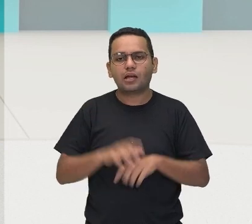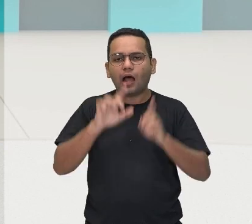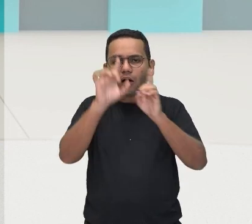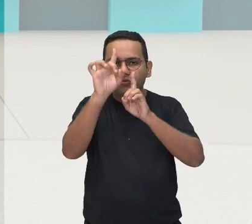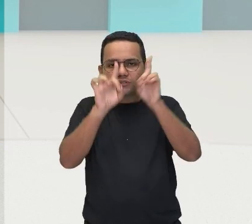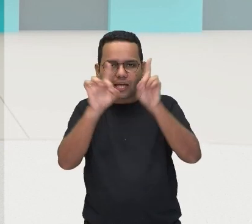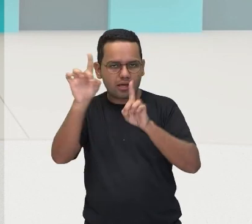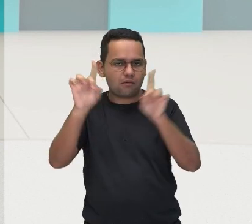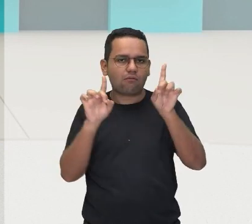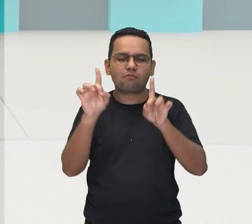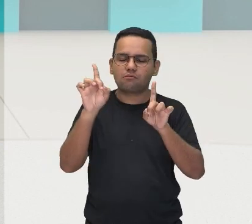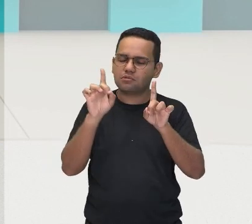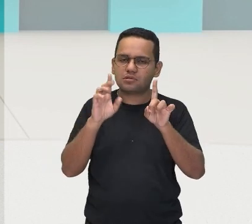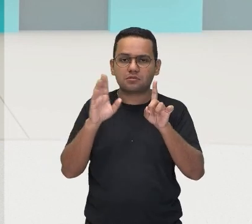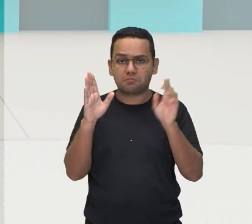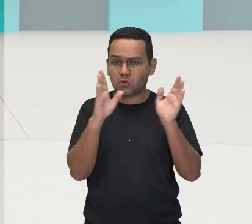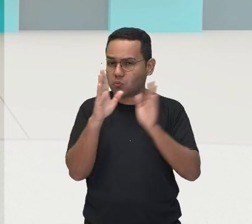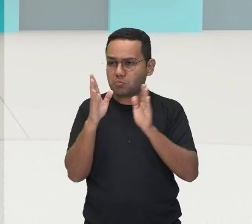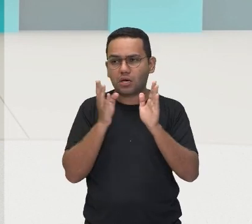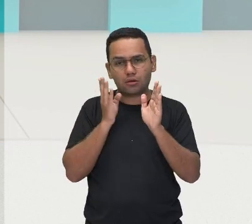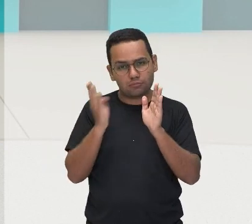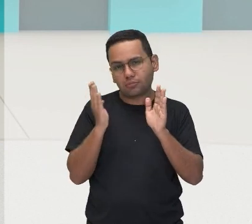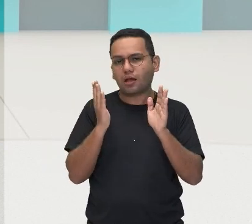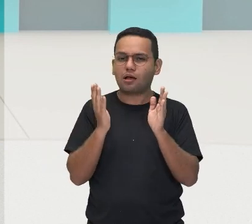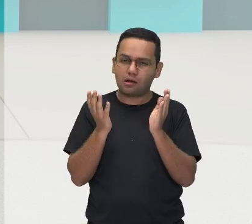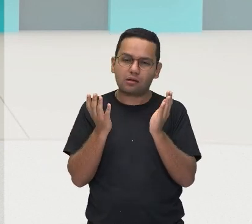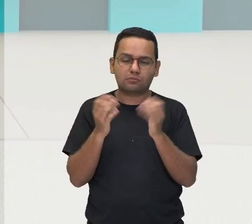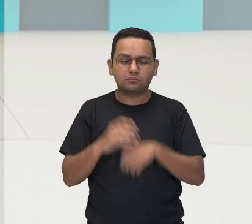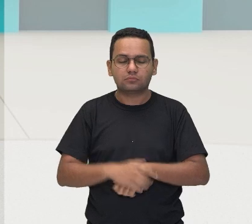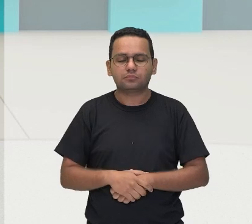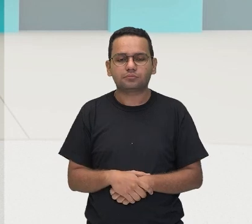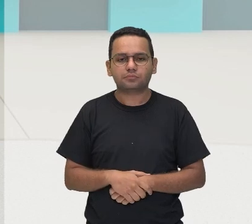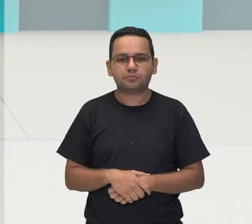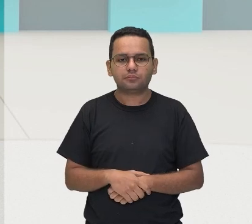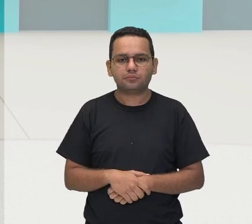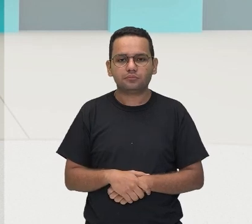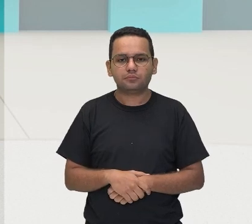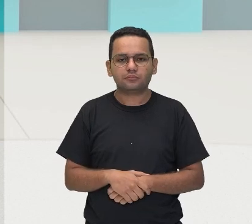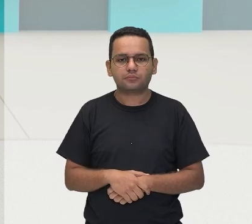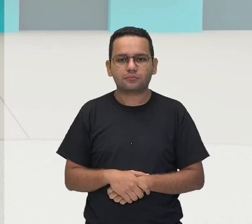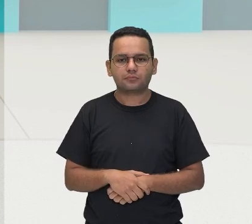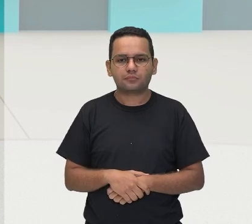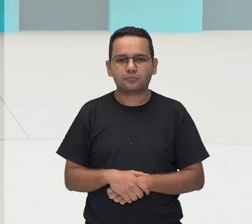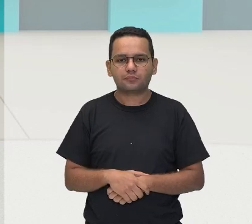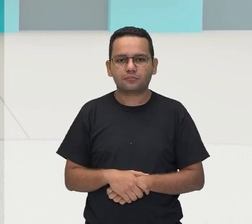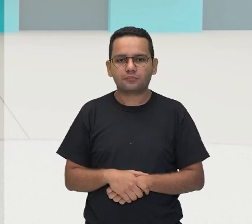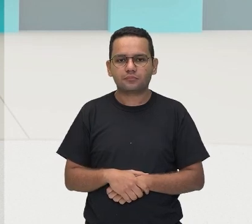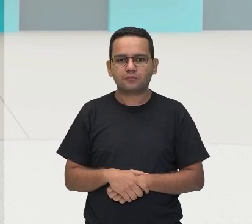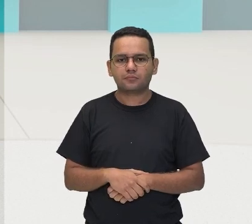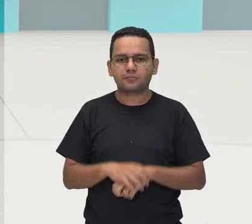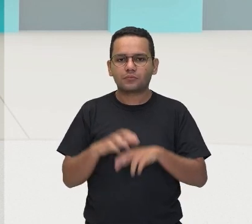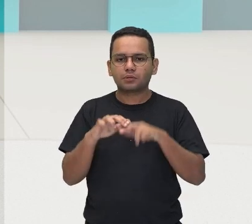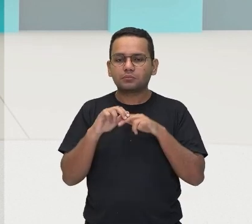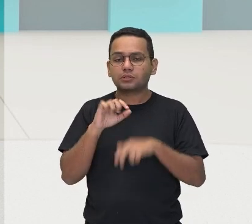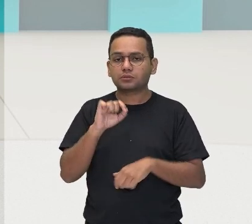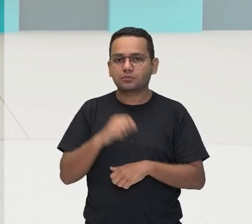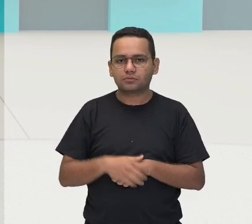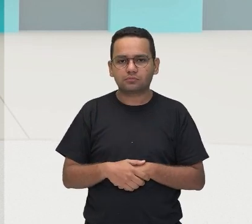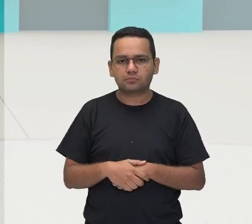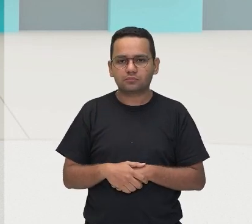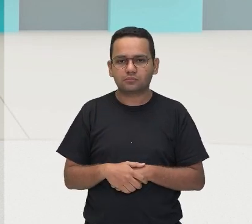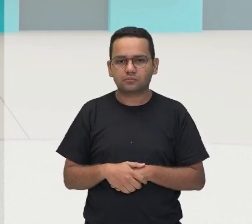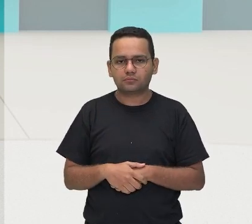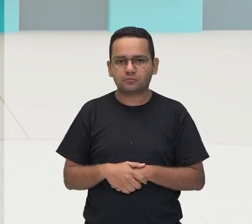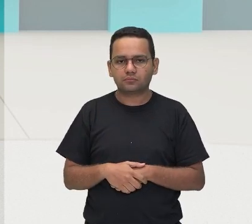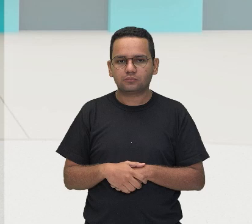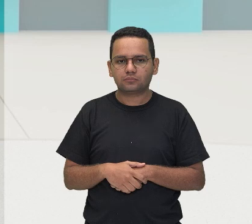população, daquele ambiente. Então, os lutadores, eles têm bastante reconhecimento ali no